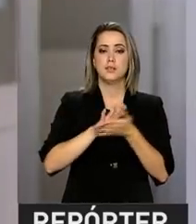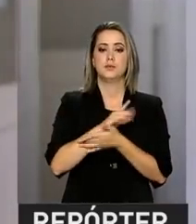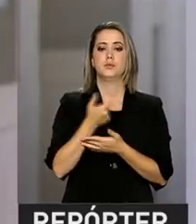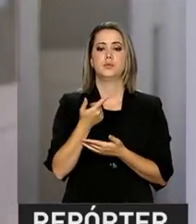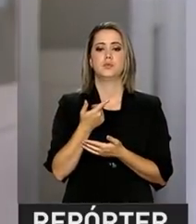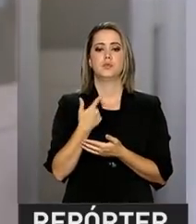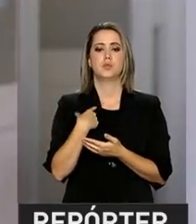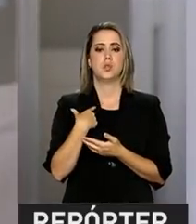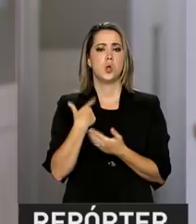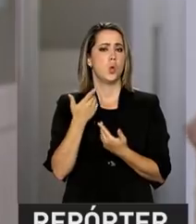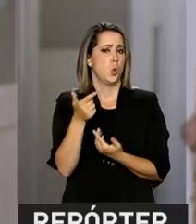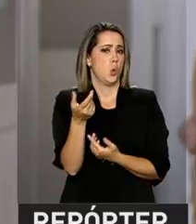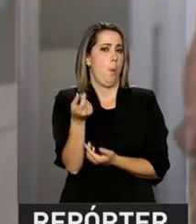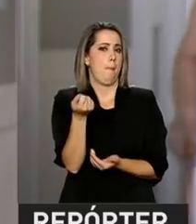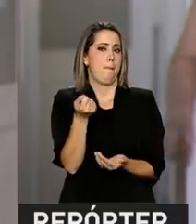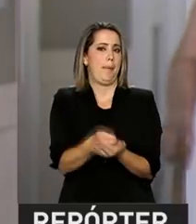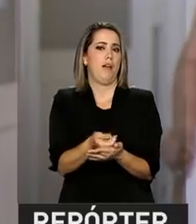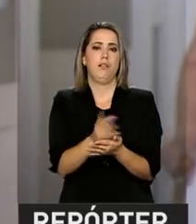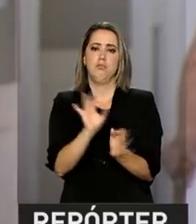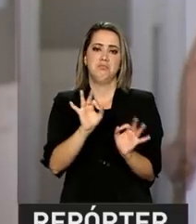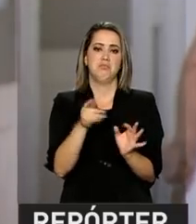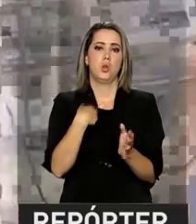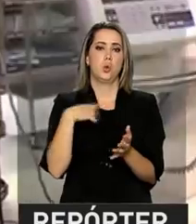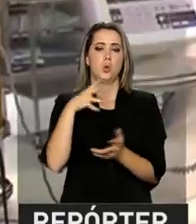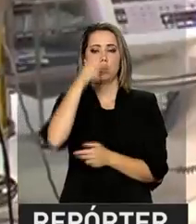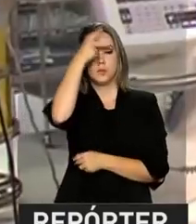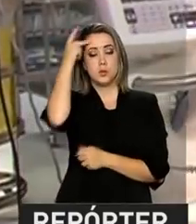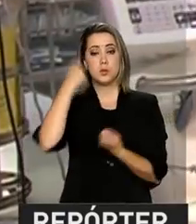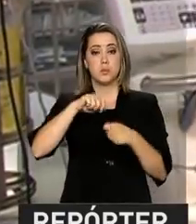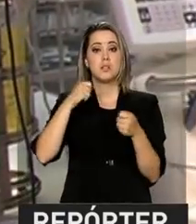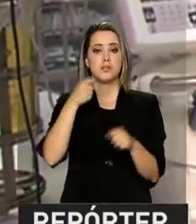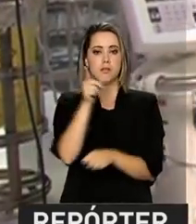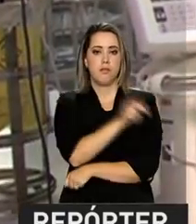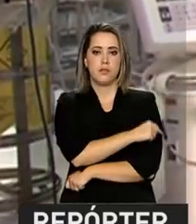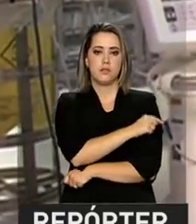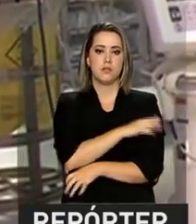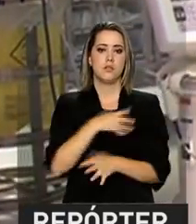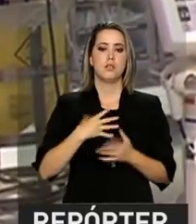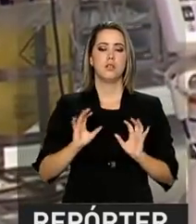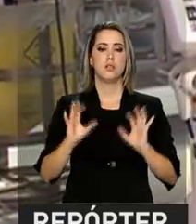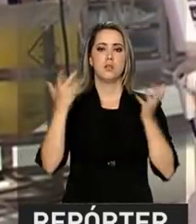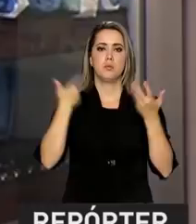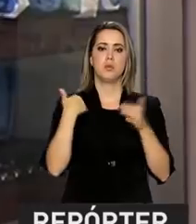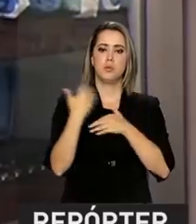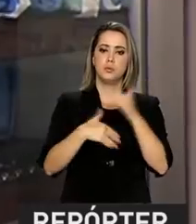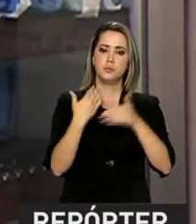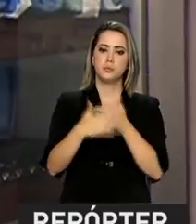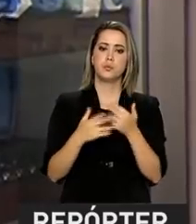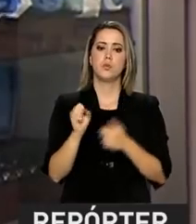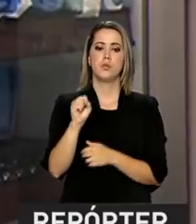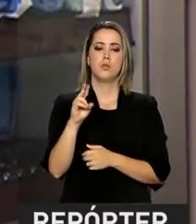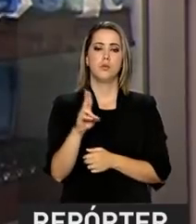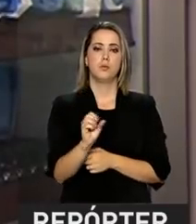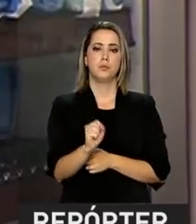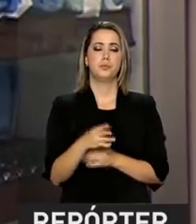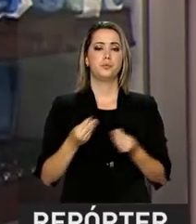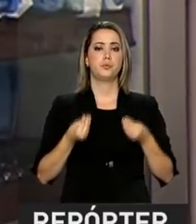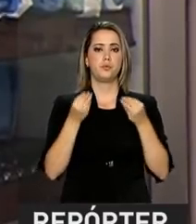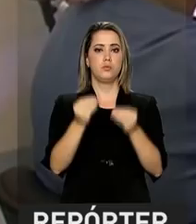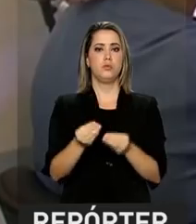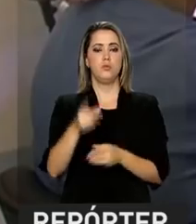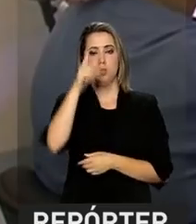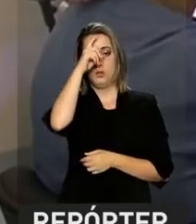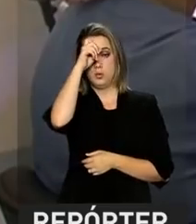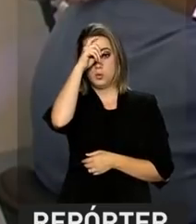tem despesa. Eu acho que todo mundo devia tomar essa vacina. O governo também comemora o avanço do programa do SUS, que garante a